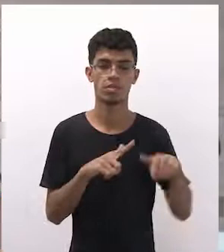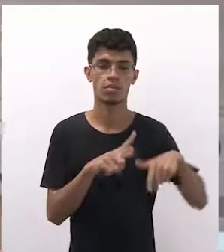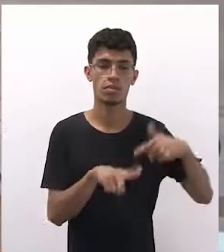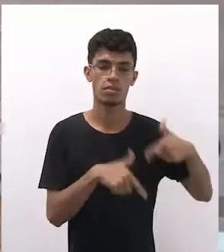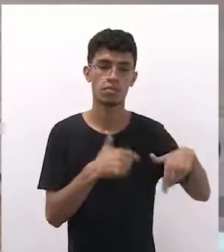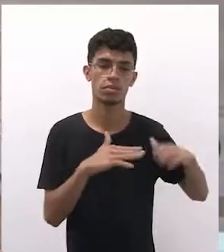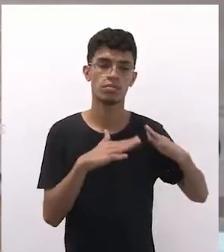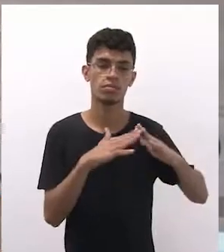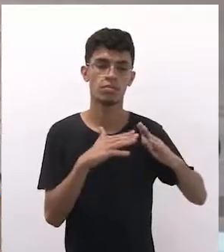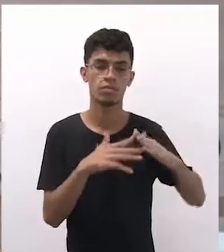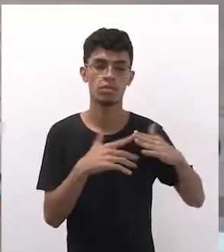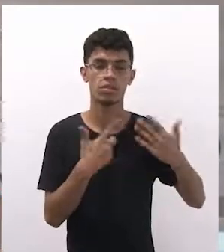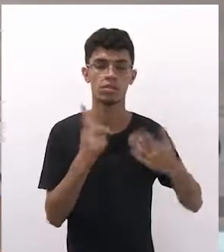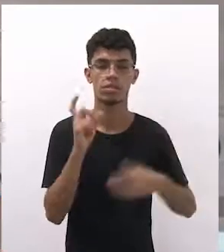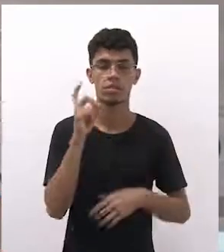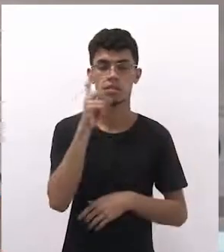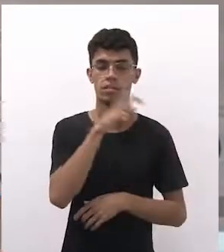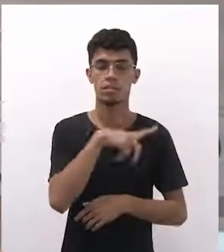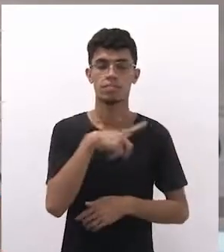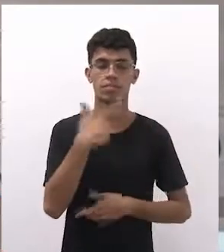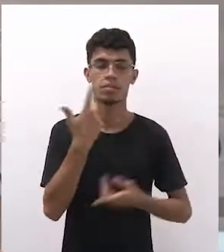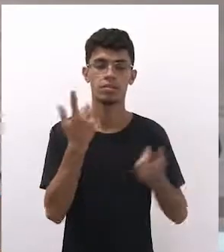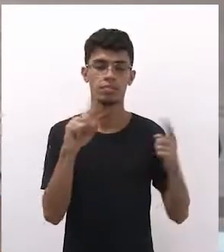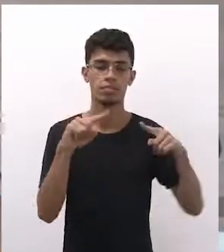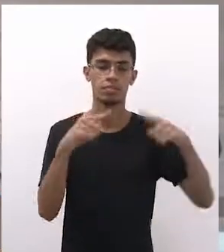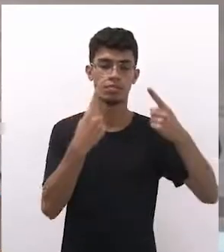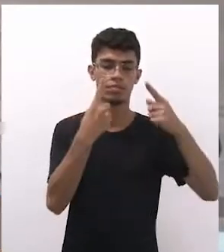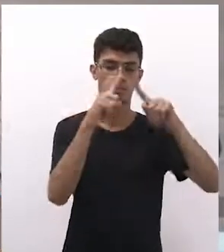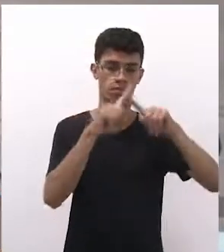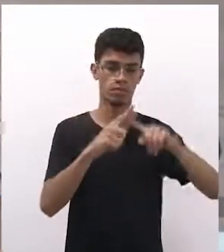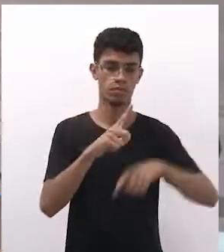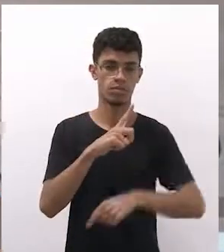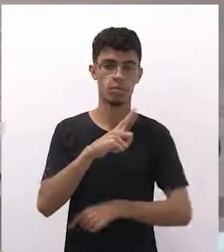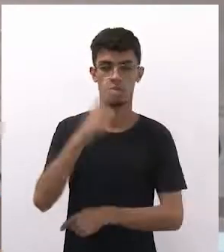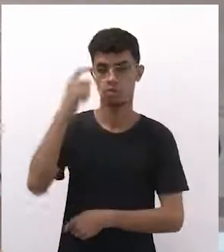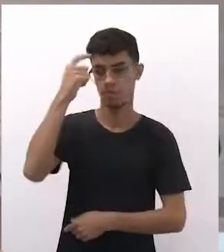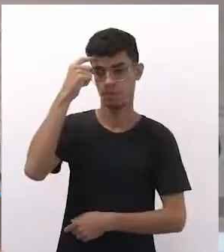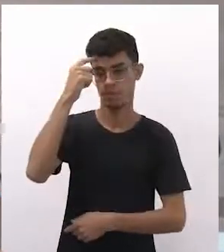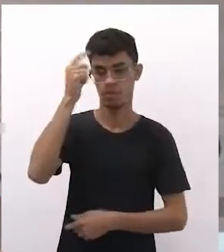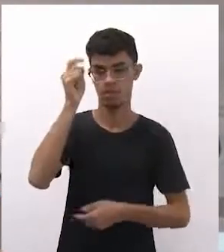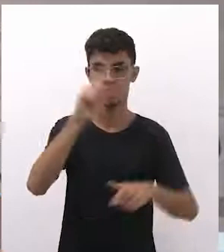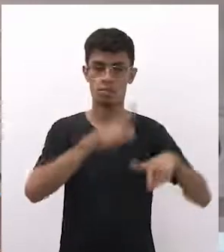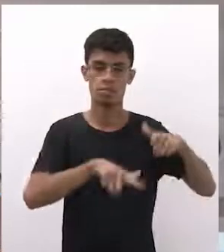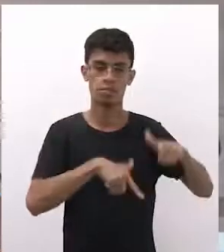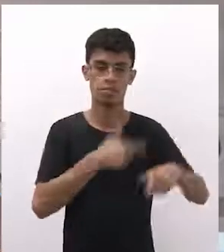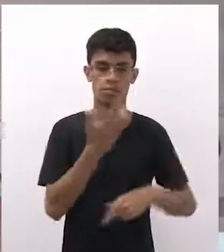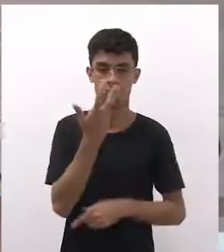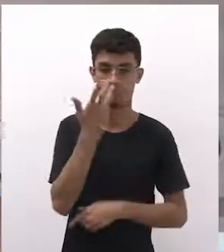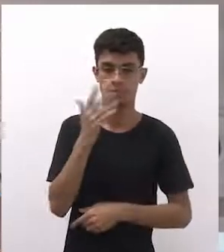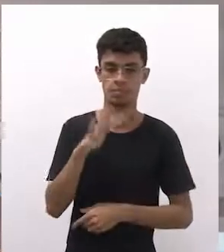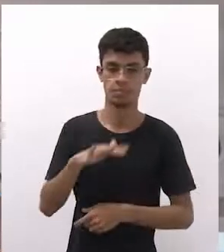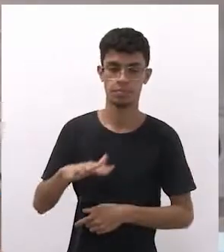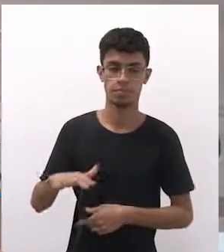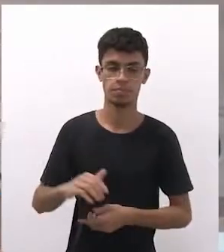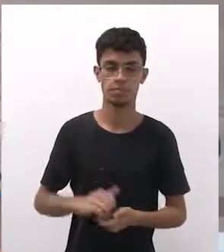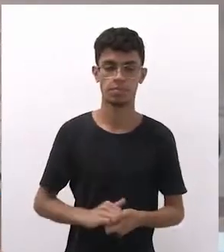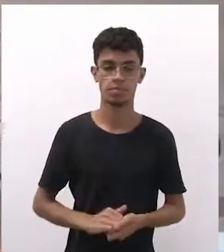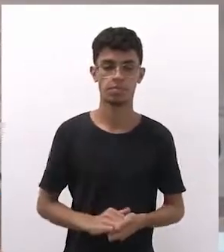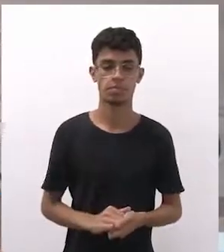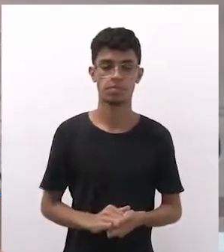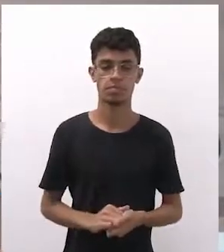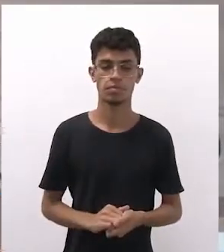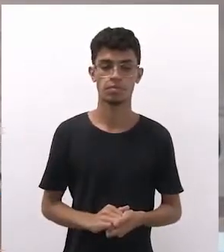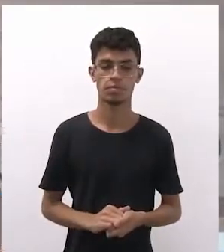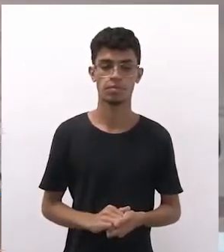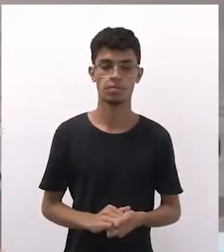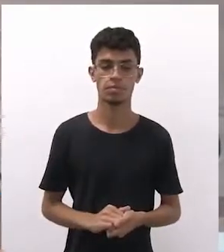das grandes dificuldades, um dos grandes desafios que a gente tem quando pensa, né, o trabalho infantil. E aí